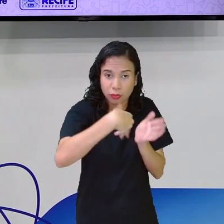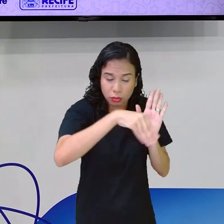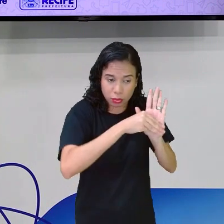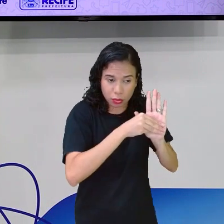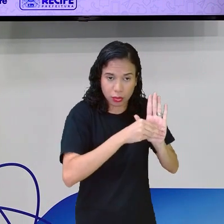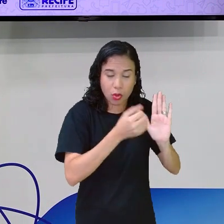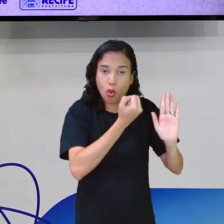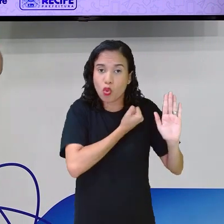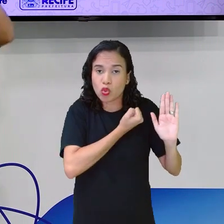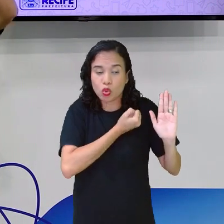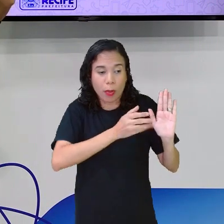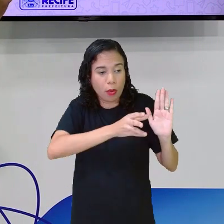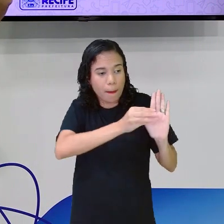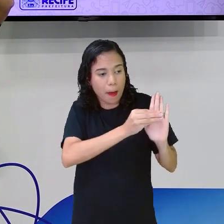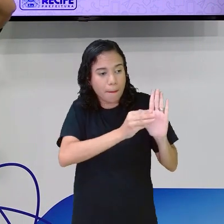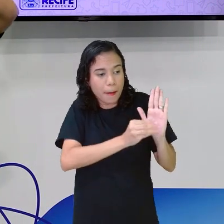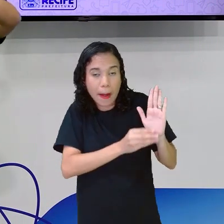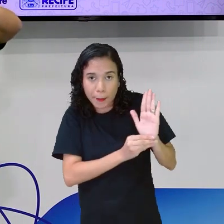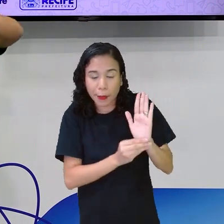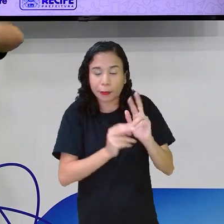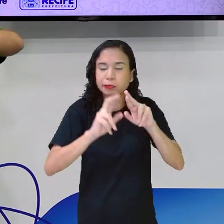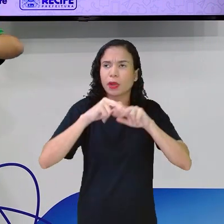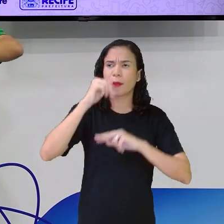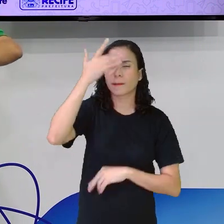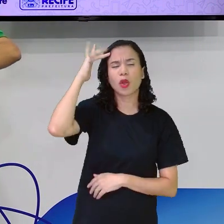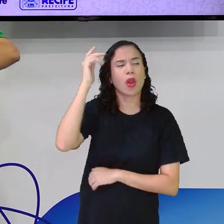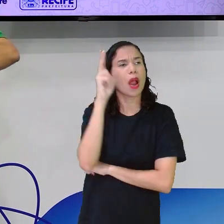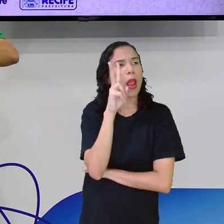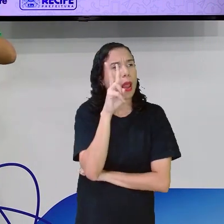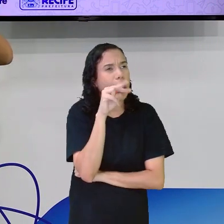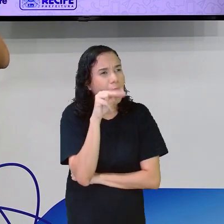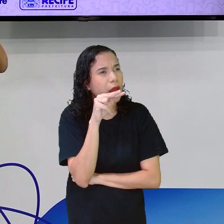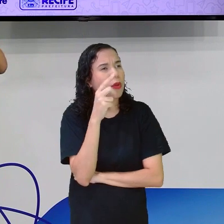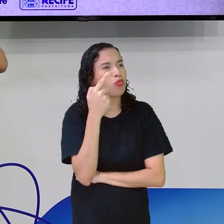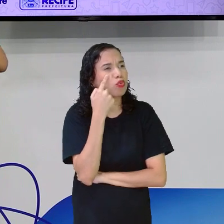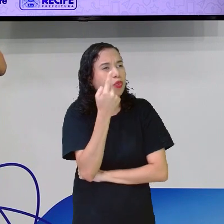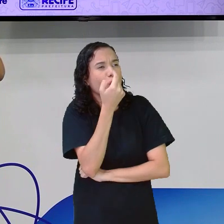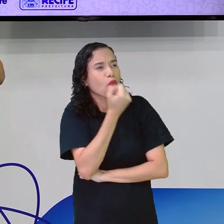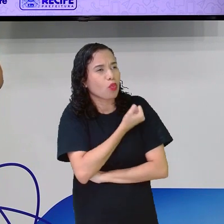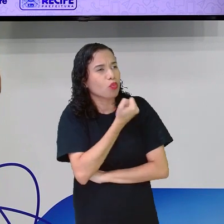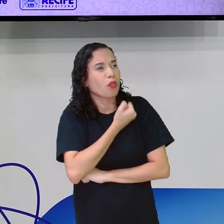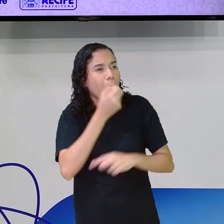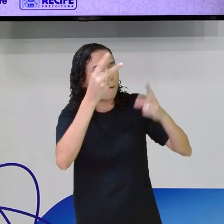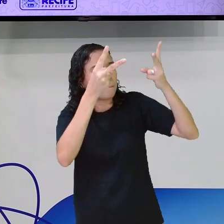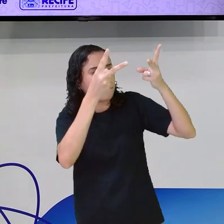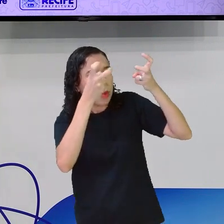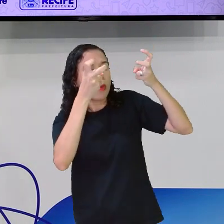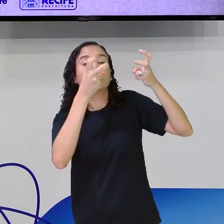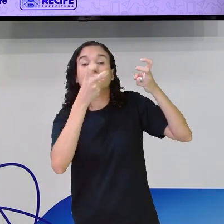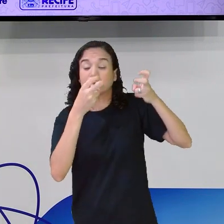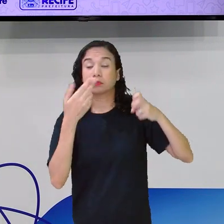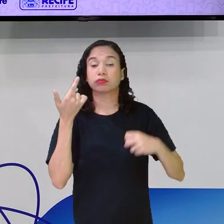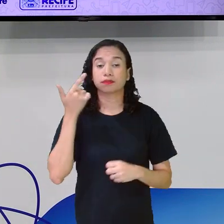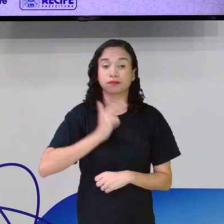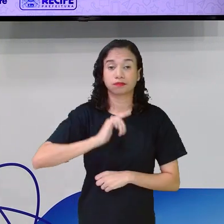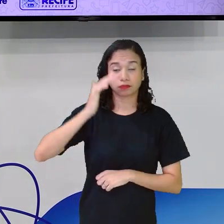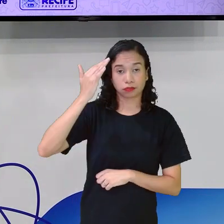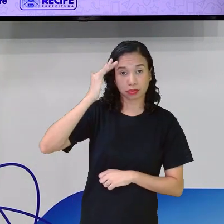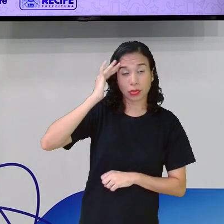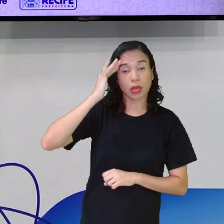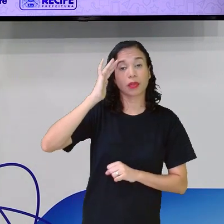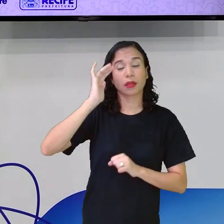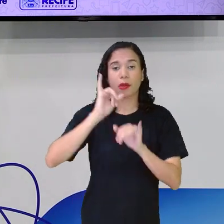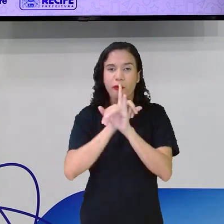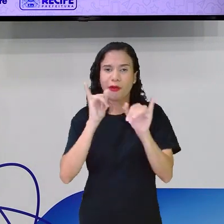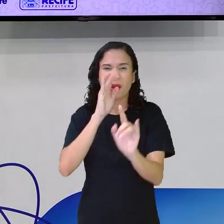forma numérica. Então, a partir da leitura daqueles números, eu consigo ter algumas informações